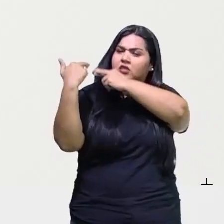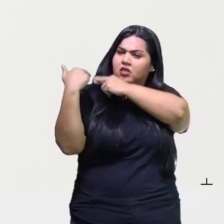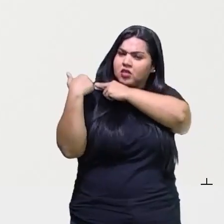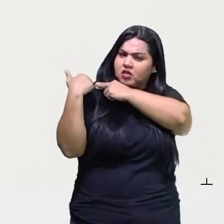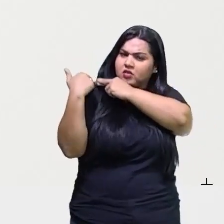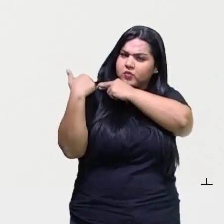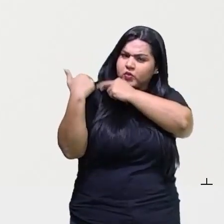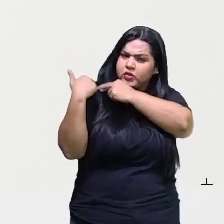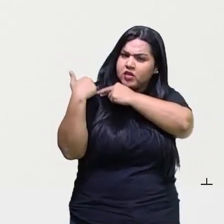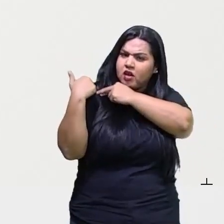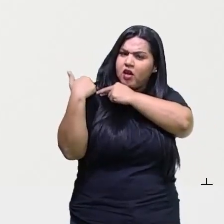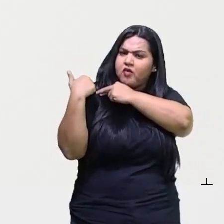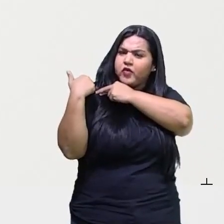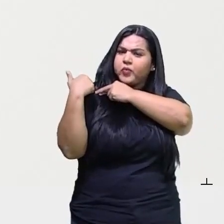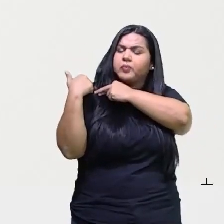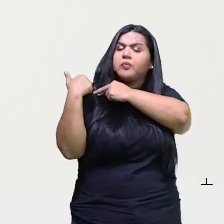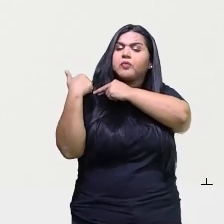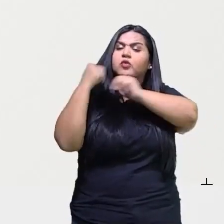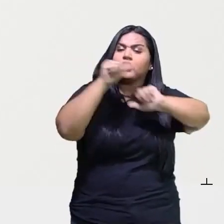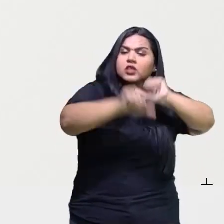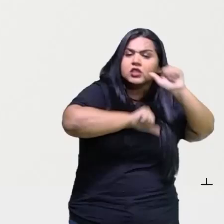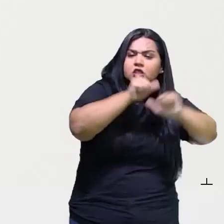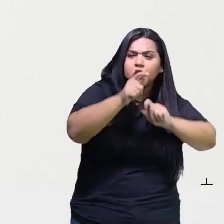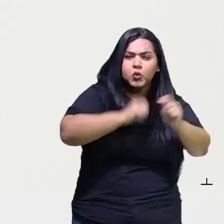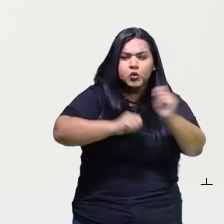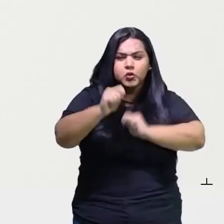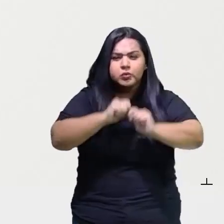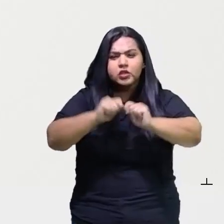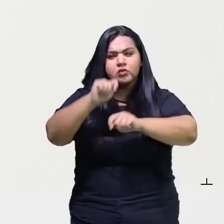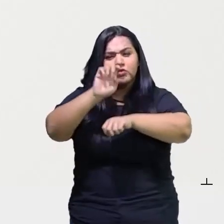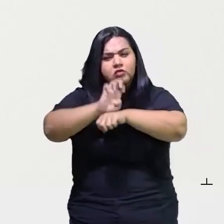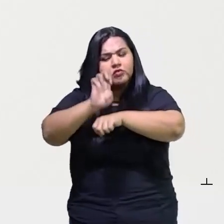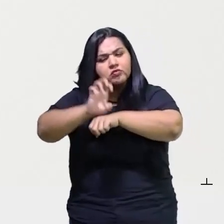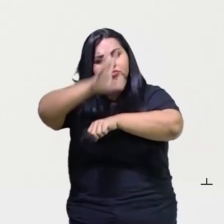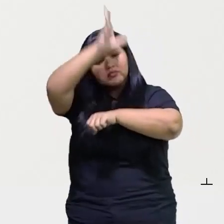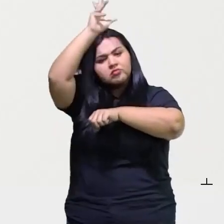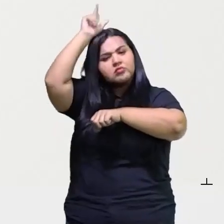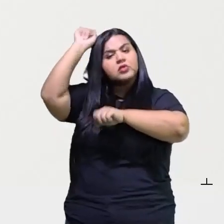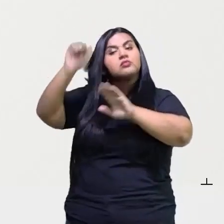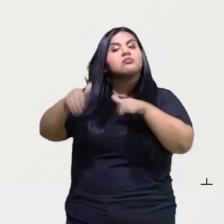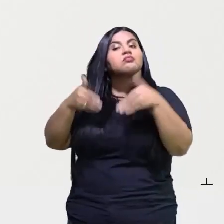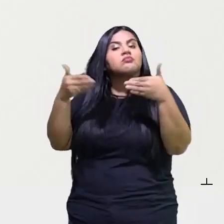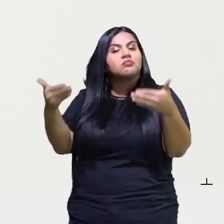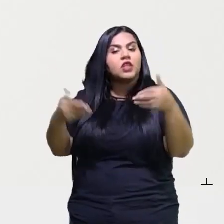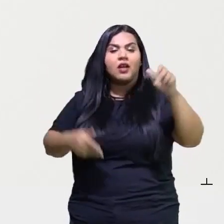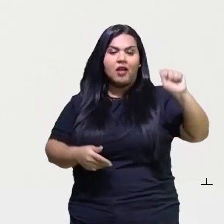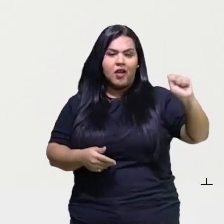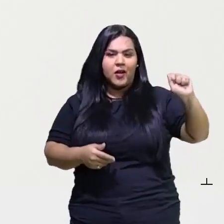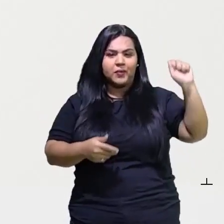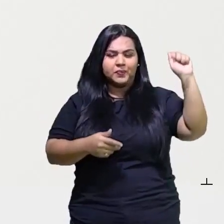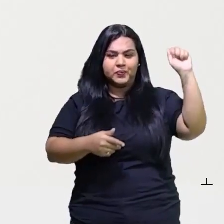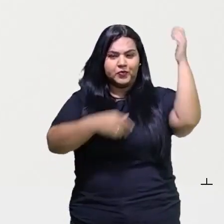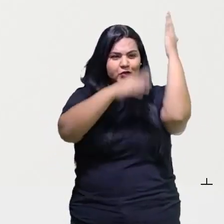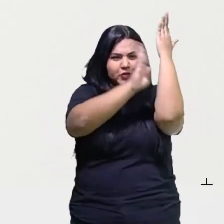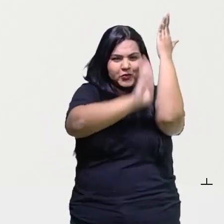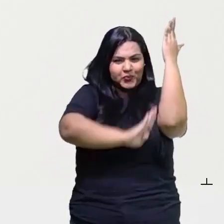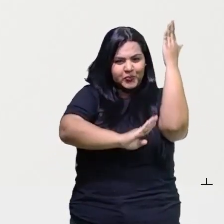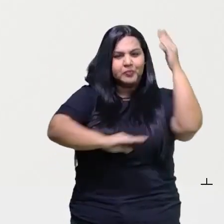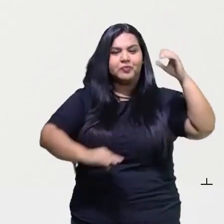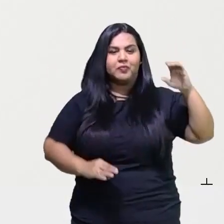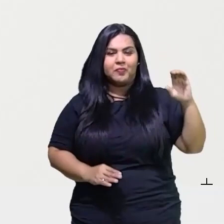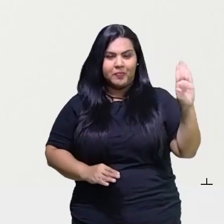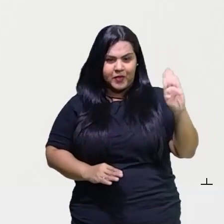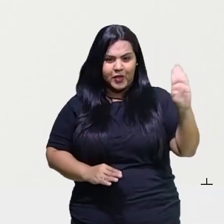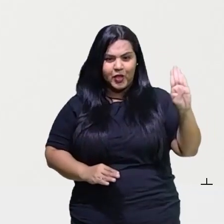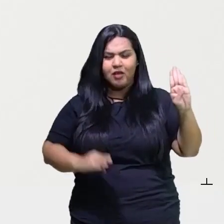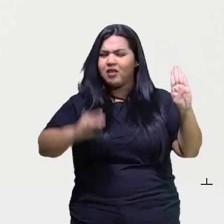matéria-prima responsável pela mudança da economia do estado do Amazonas? Letra A, pau-brasil.